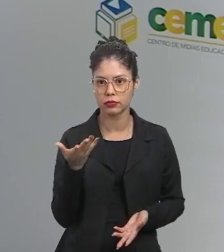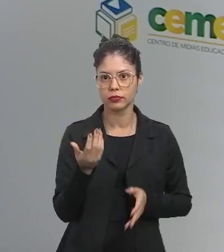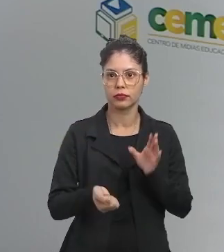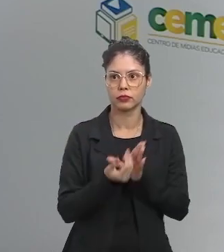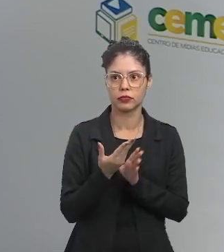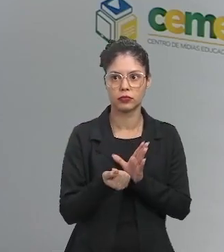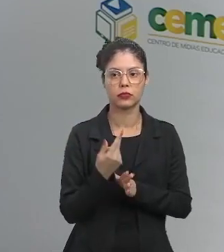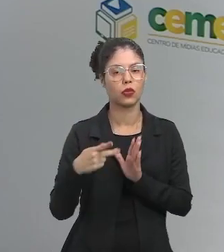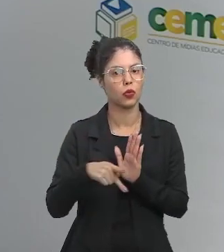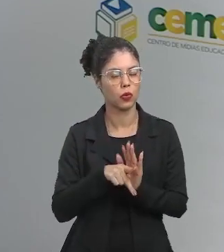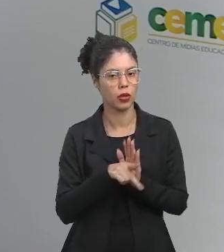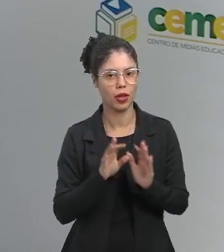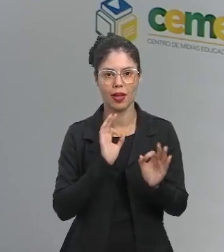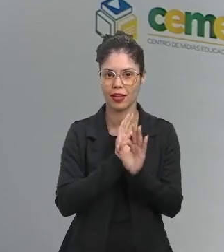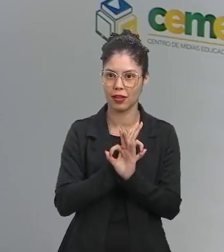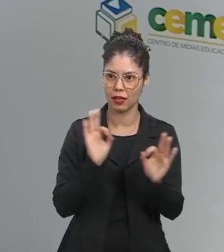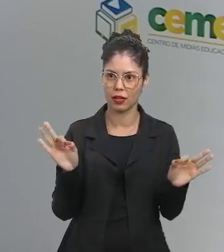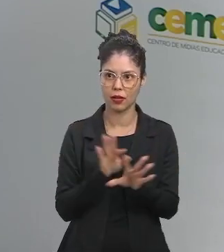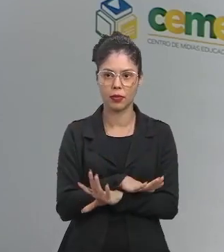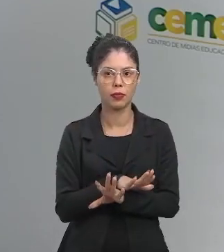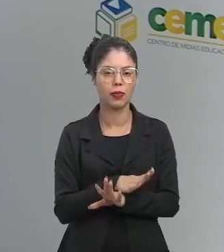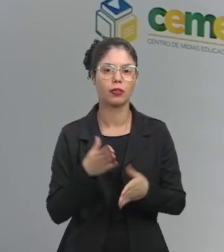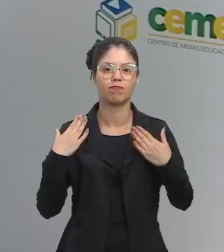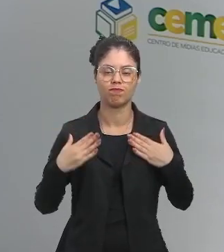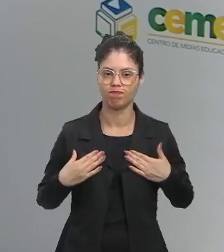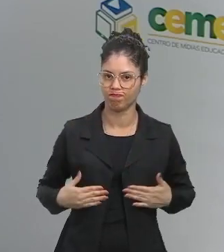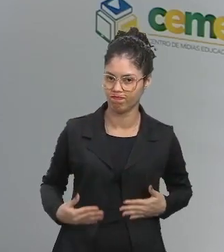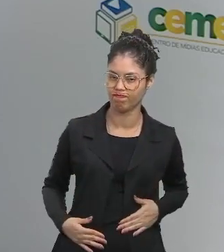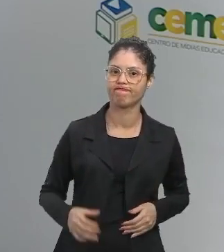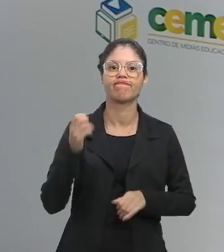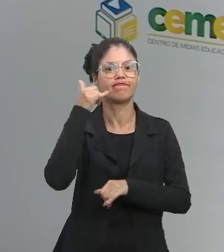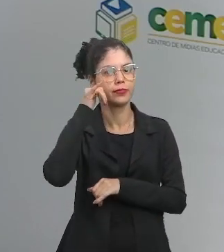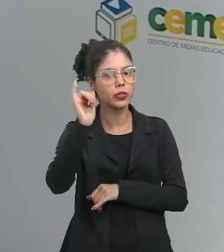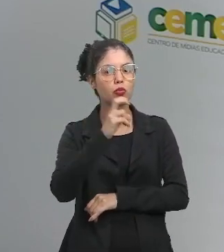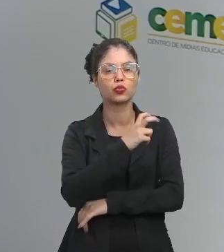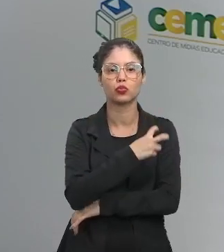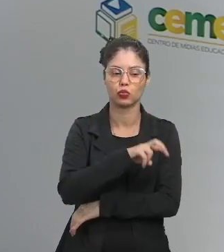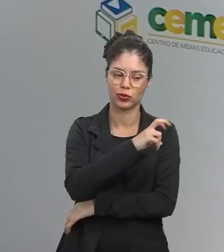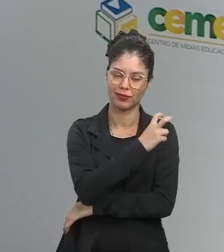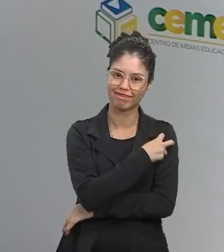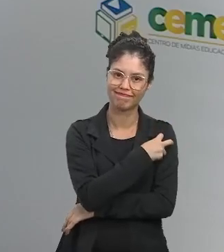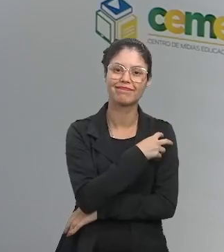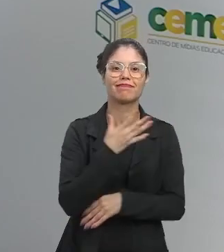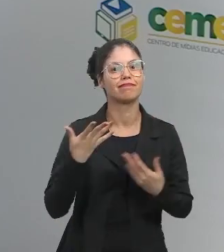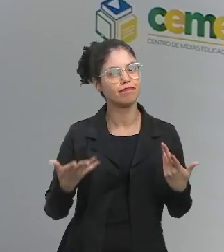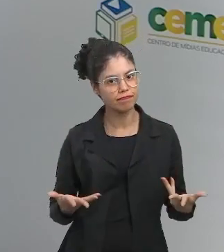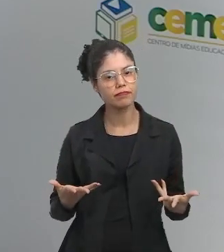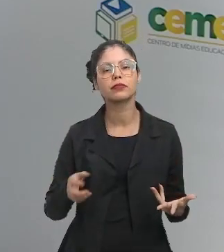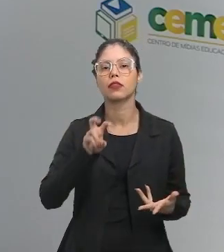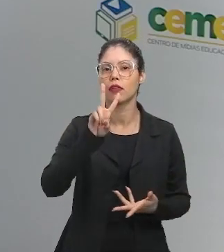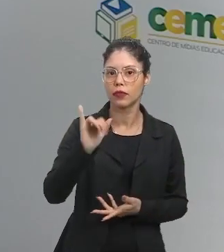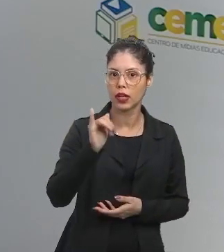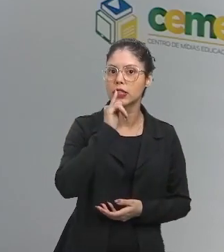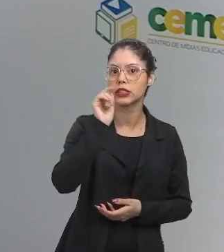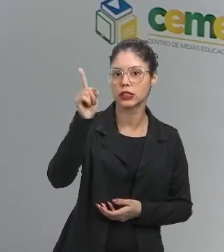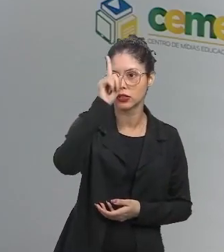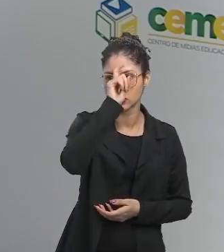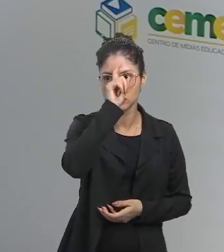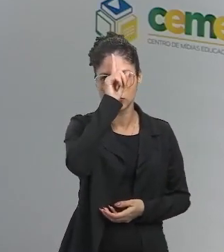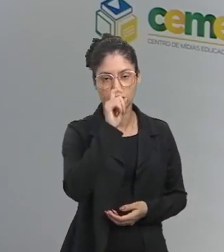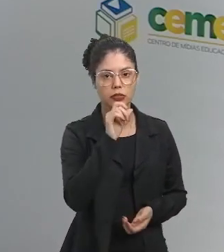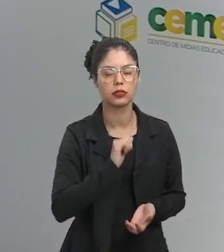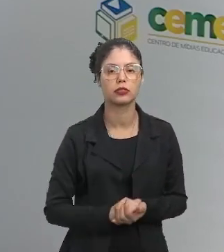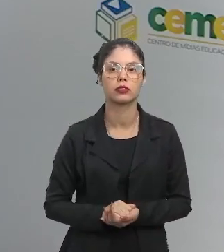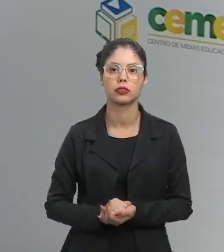produzir anticorpos para neutralizar os antígenos desse veneno da cobra. Então ele vai lá no hospital, vai lá